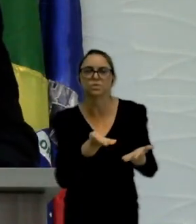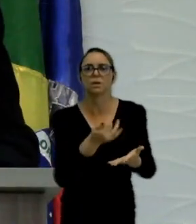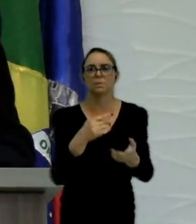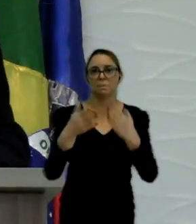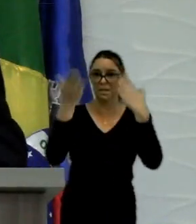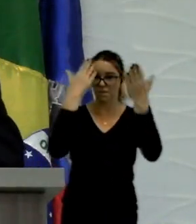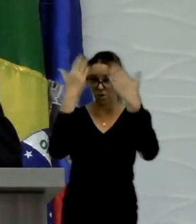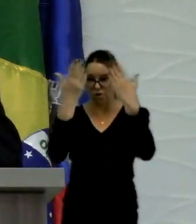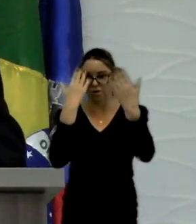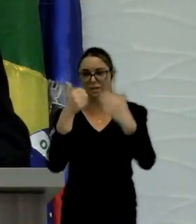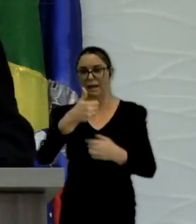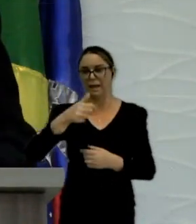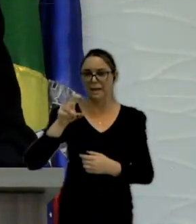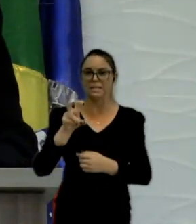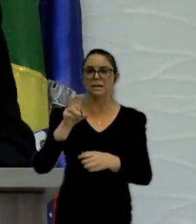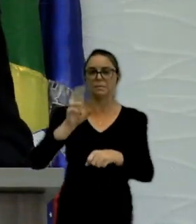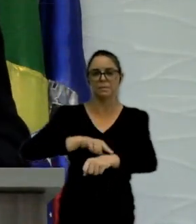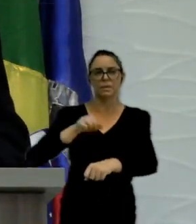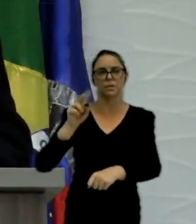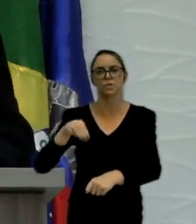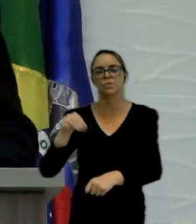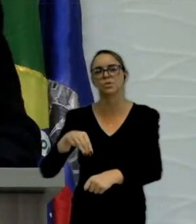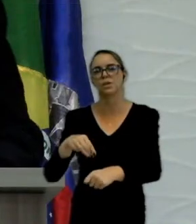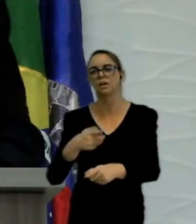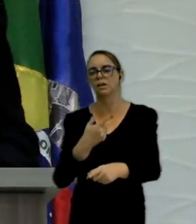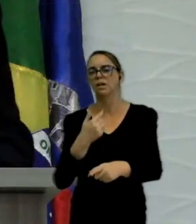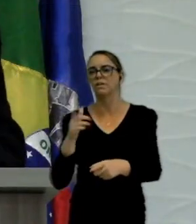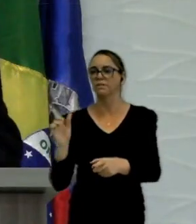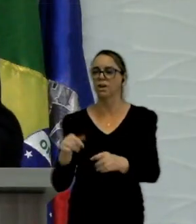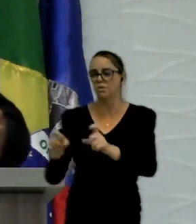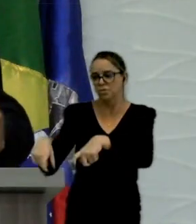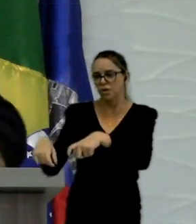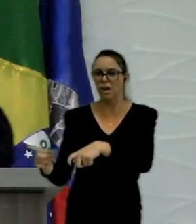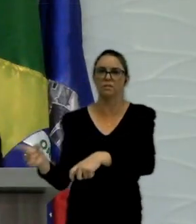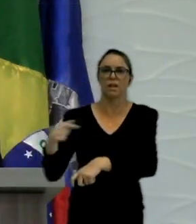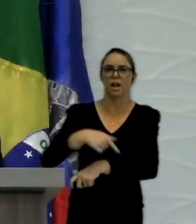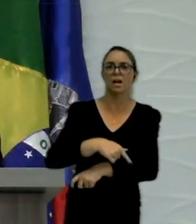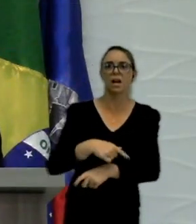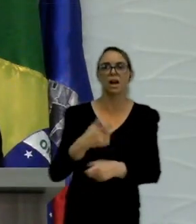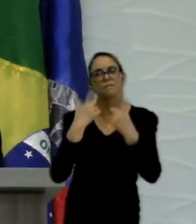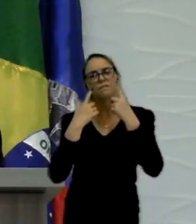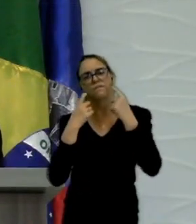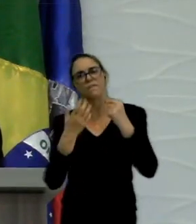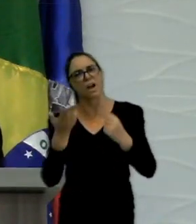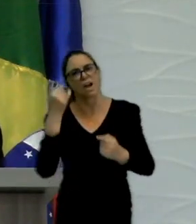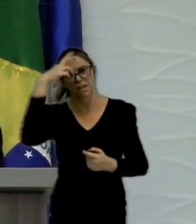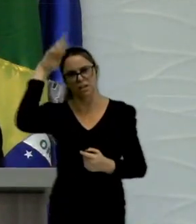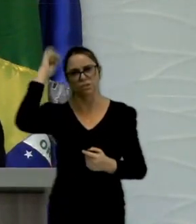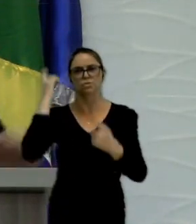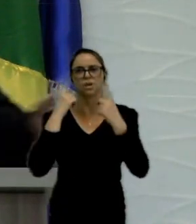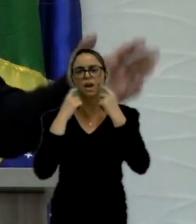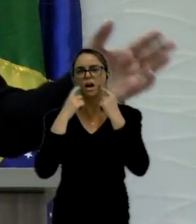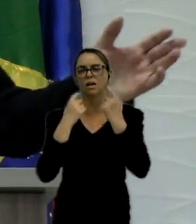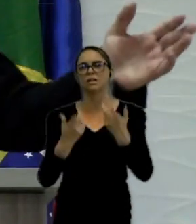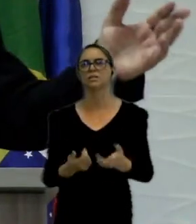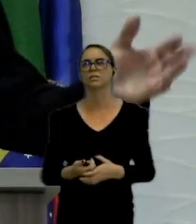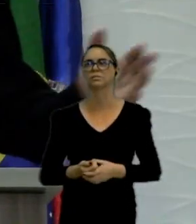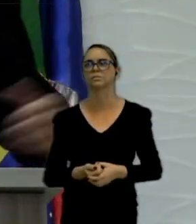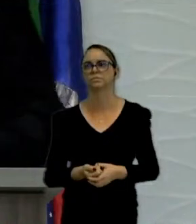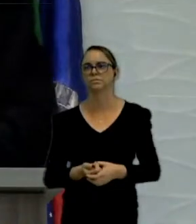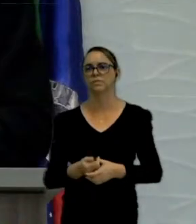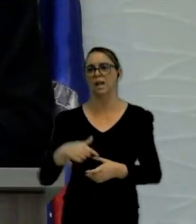psicólogo que atende 15 minutos, que vem da zona rural. Vem, Rinaldo, chorar aqui com isso. Esse negócio de estar